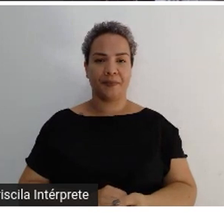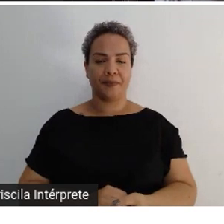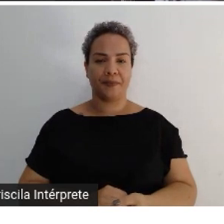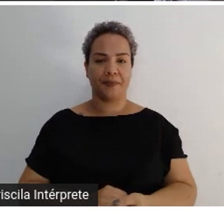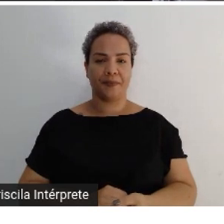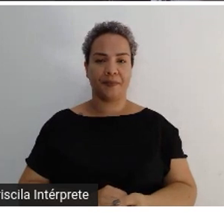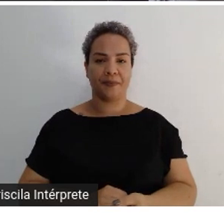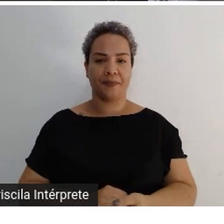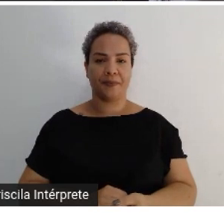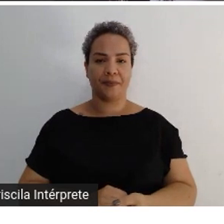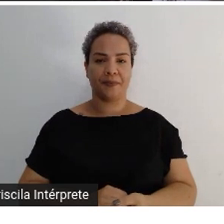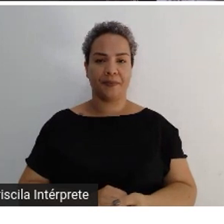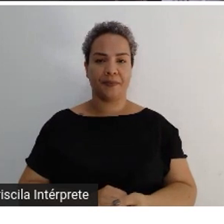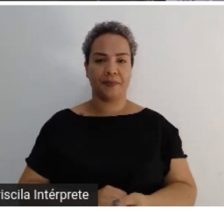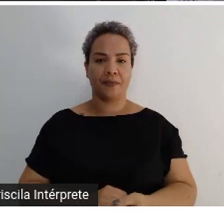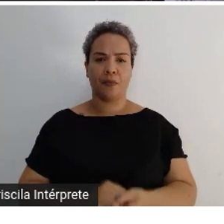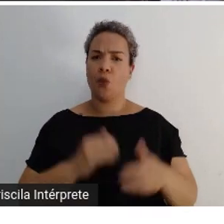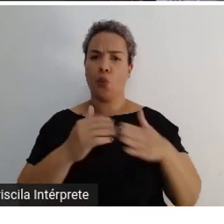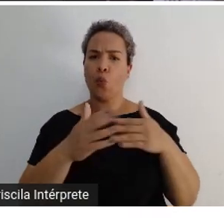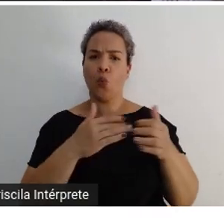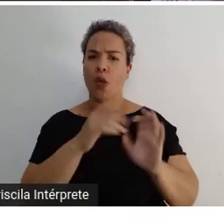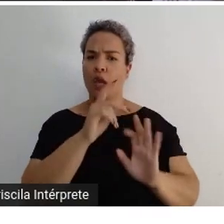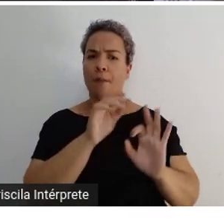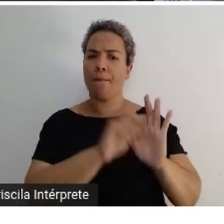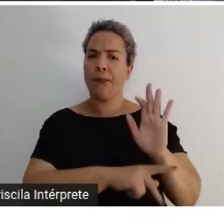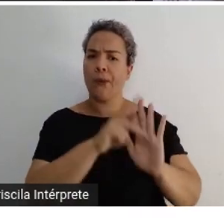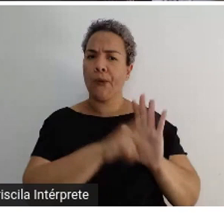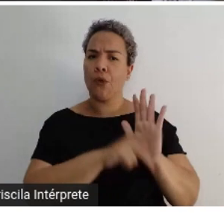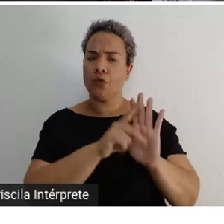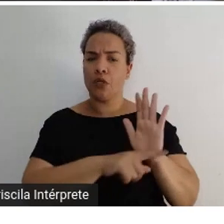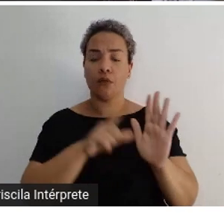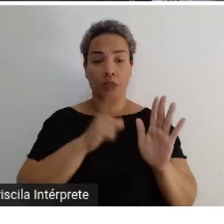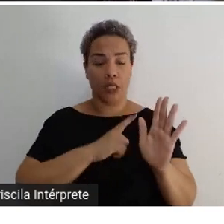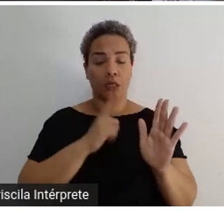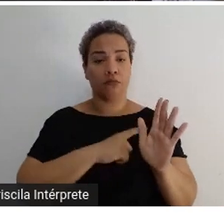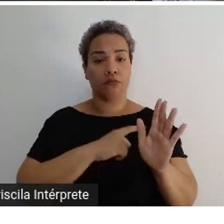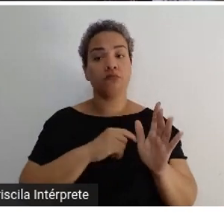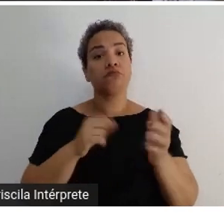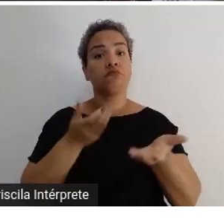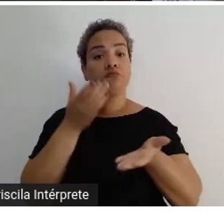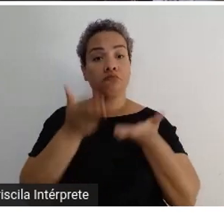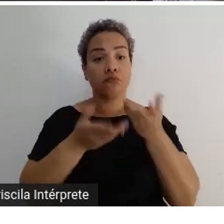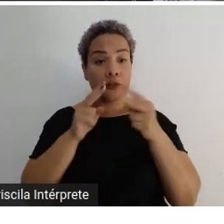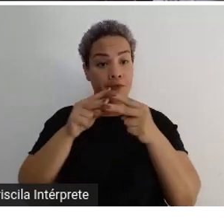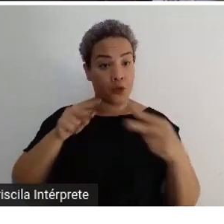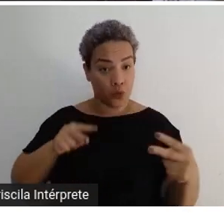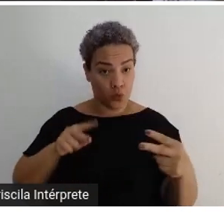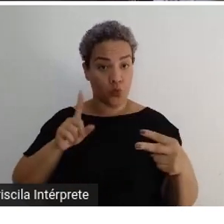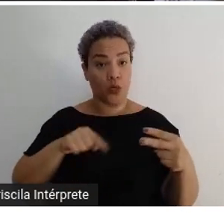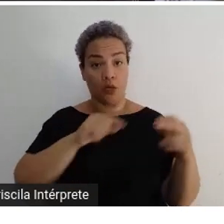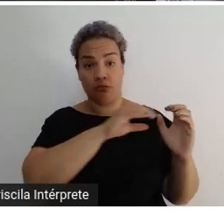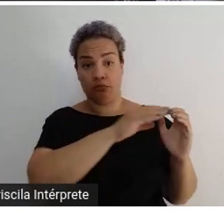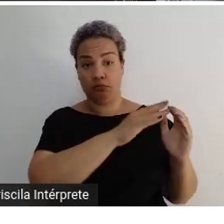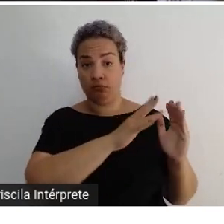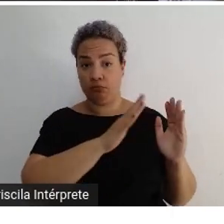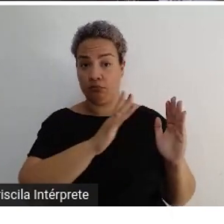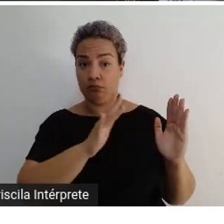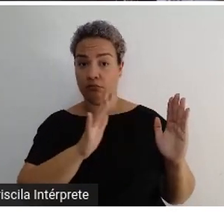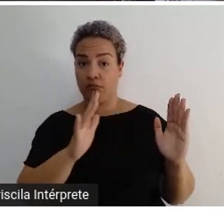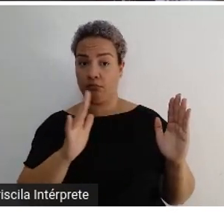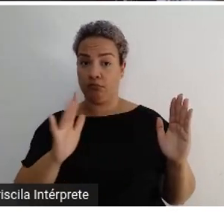Bom. Qualquer projeto de implantação de um assistente virtual, ele passa, né, por todo